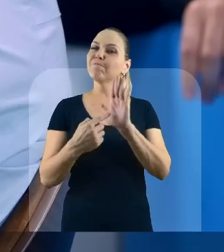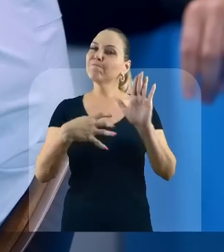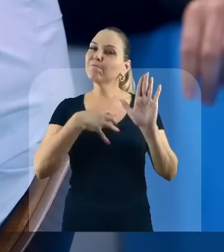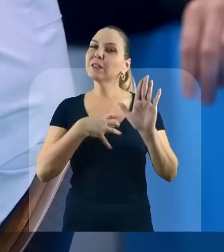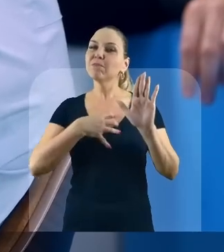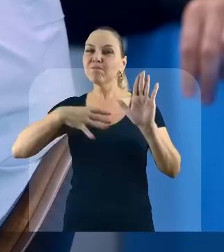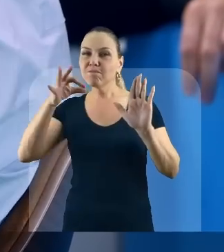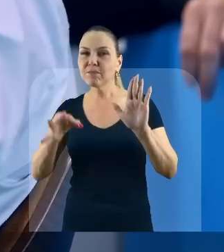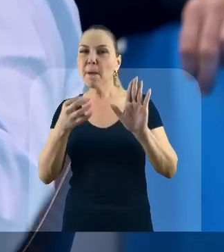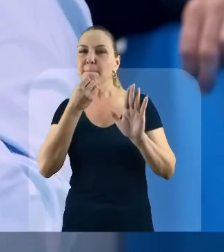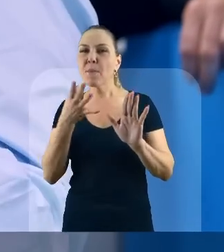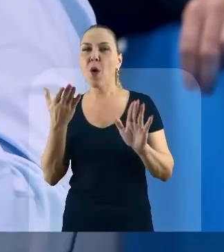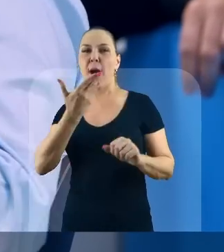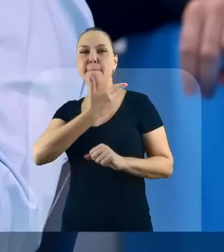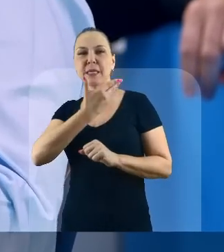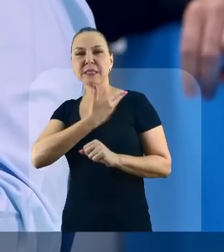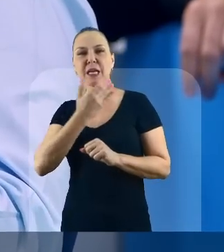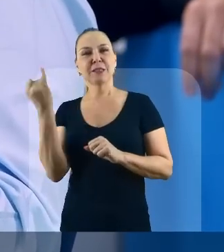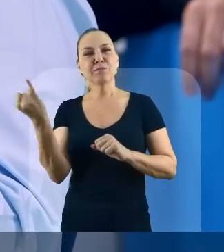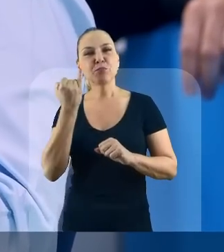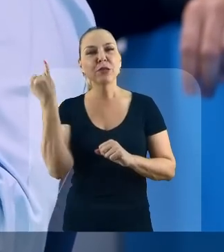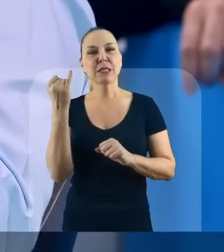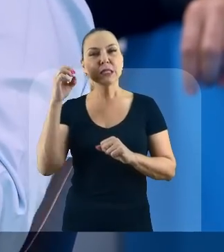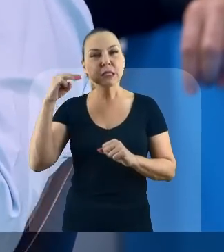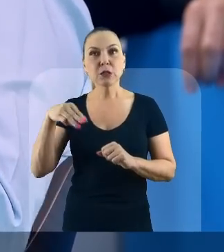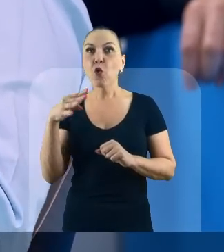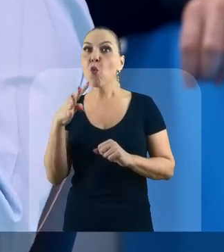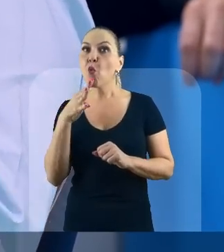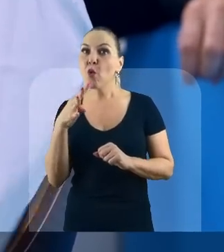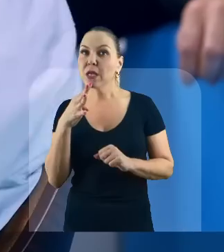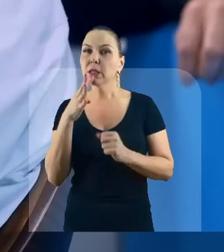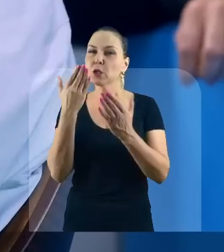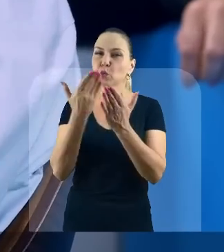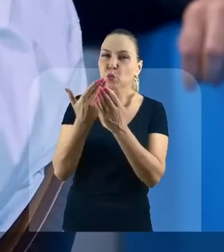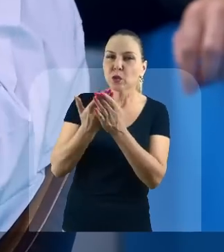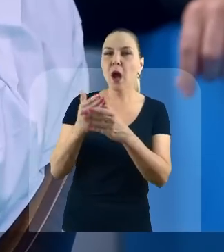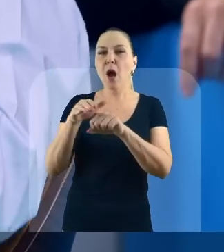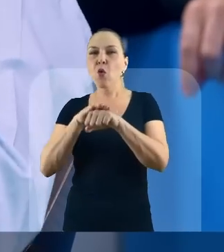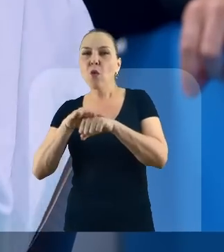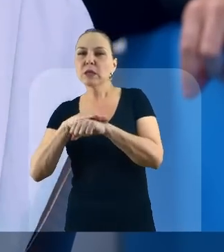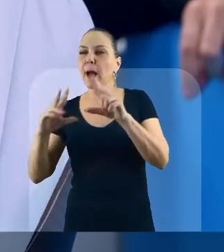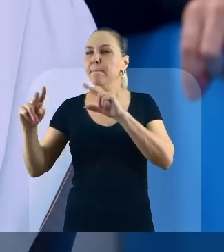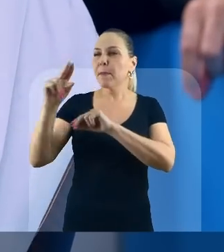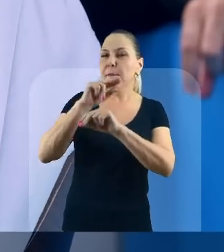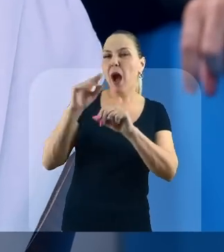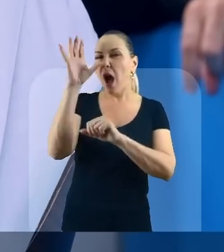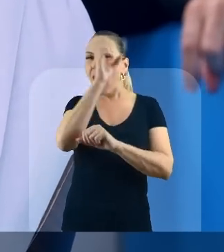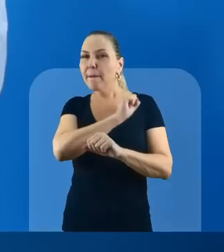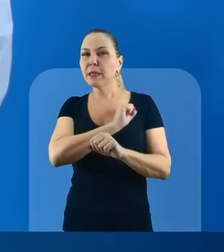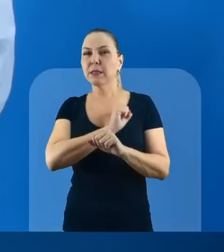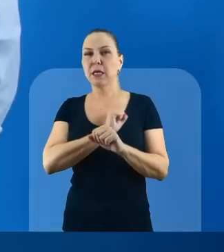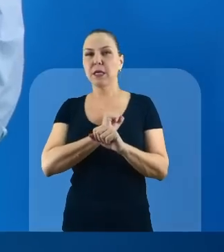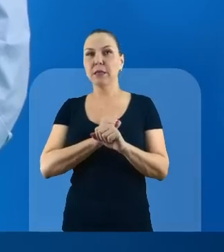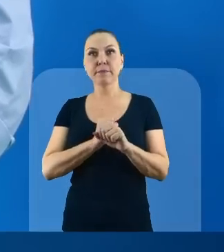aquilo aconteça, boas amizades aqui são importantes, né? Conhecer, estudar, conversar, aprender sobre